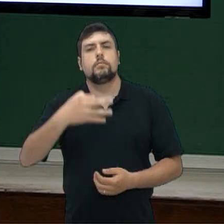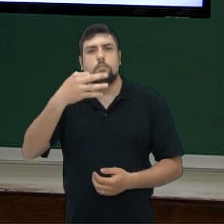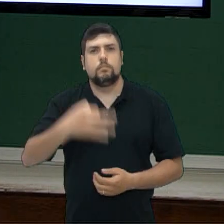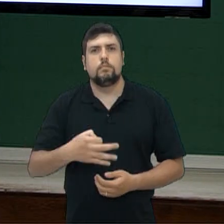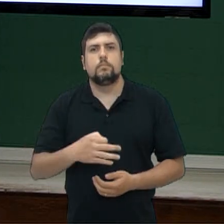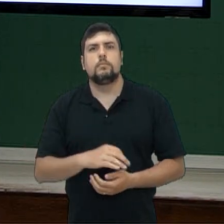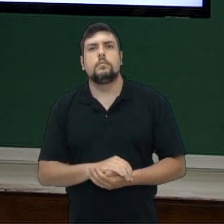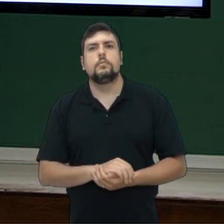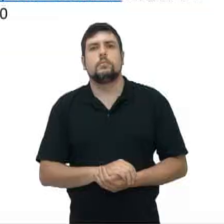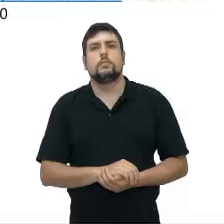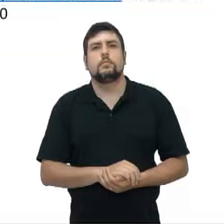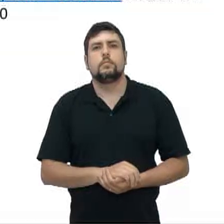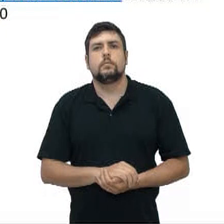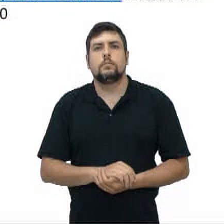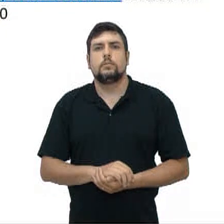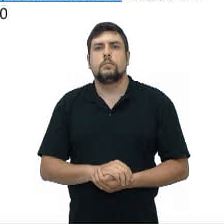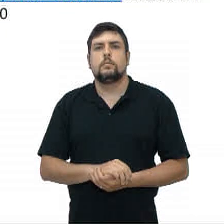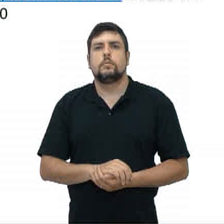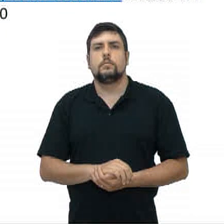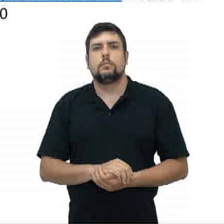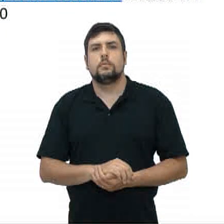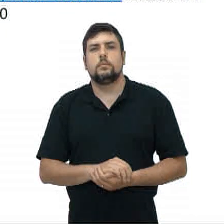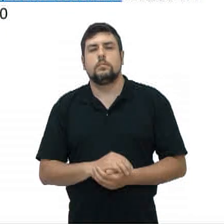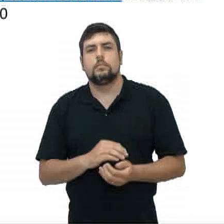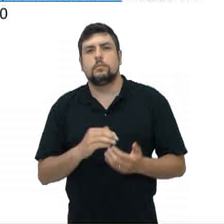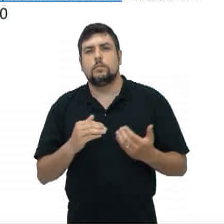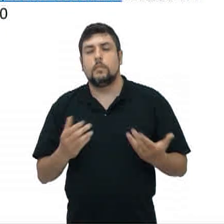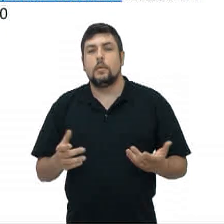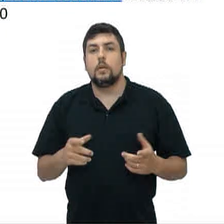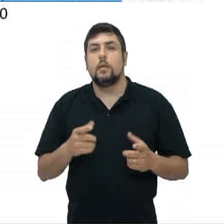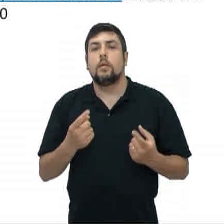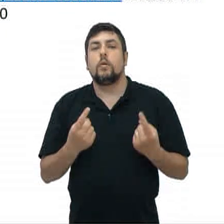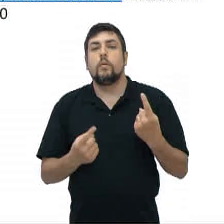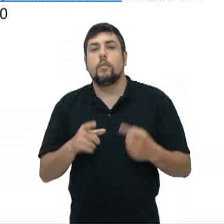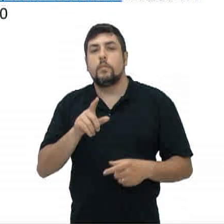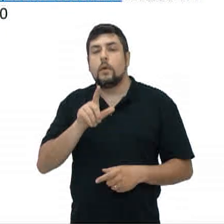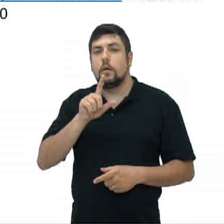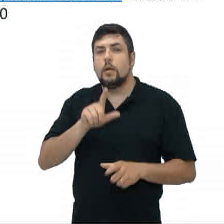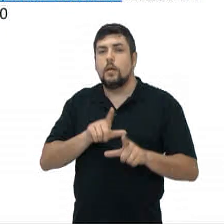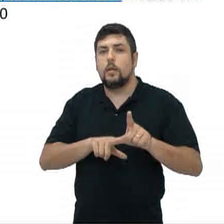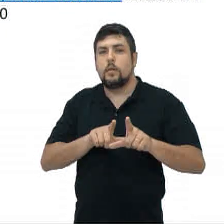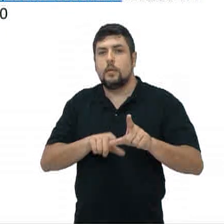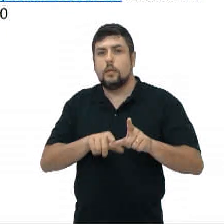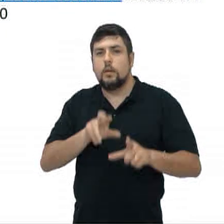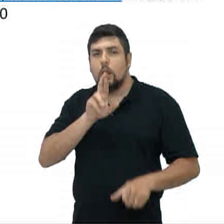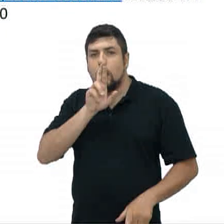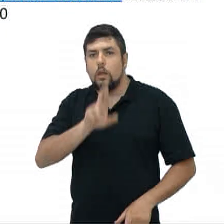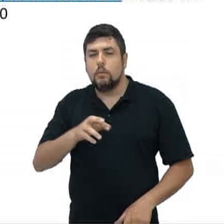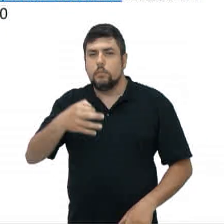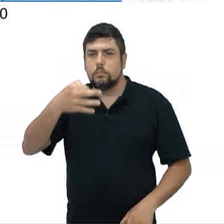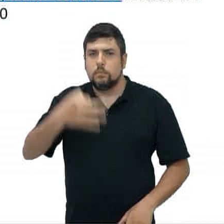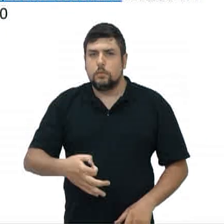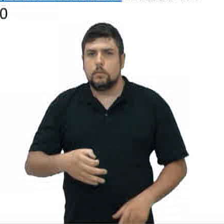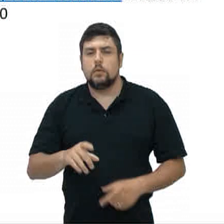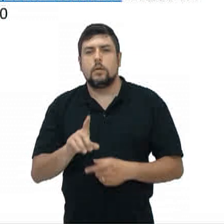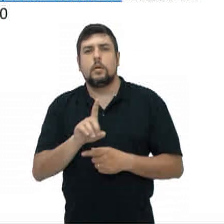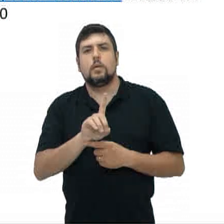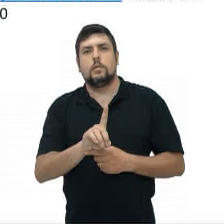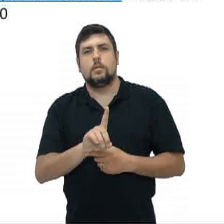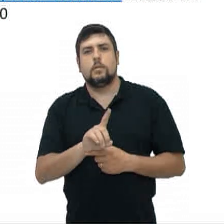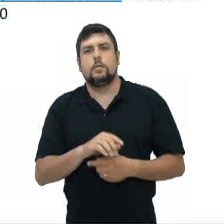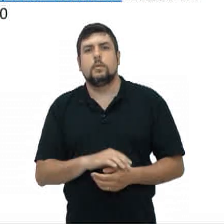tá? Então, está correta no caso, a afirmativa D,